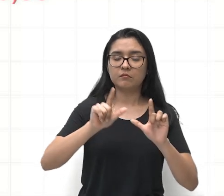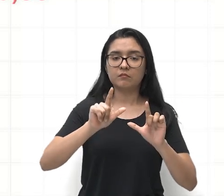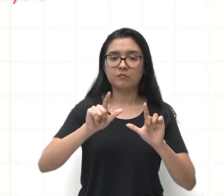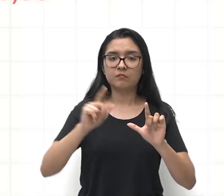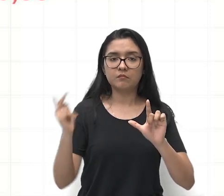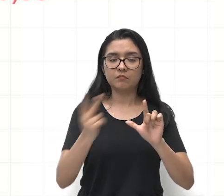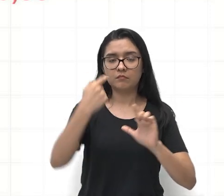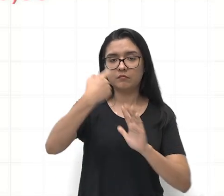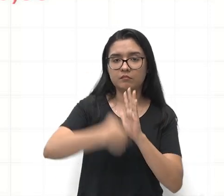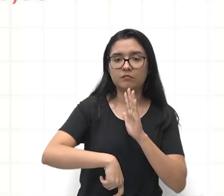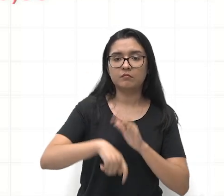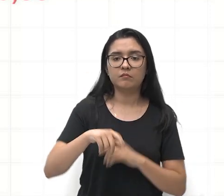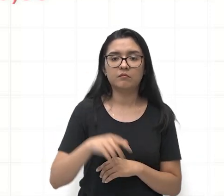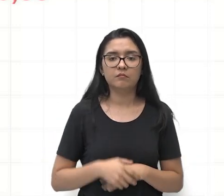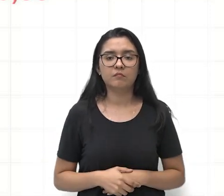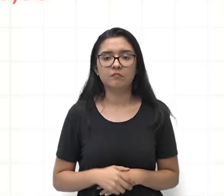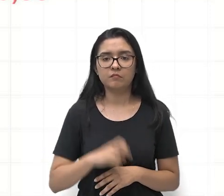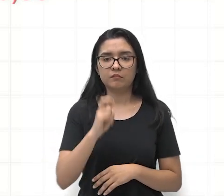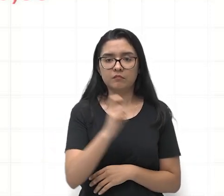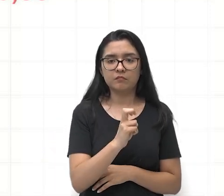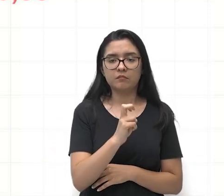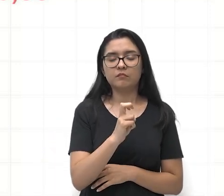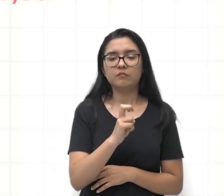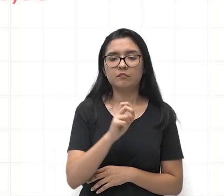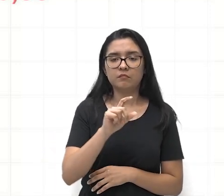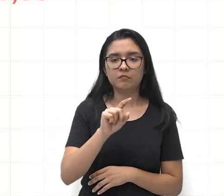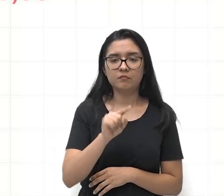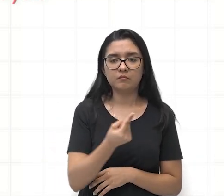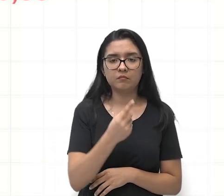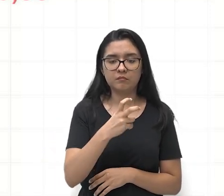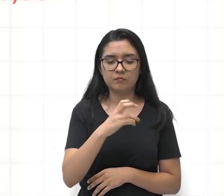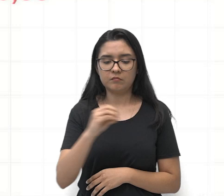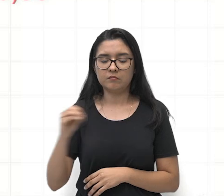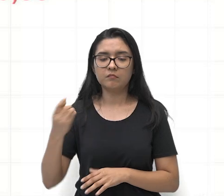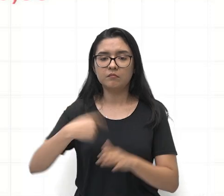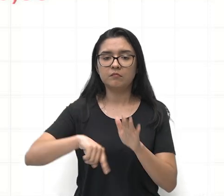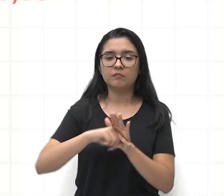desconto vai ser igual a 5.500 menos